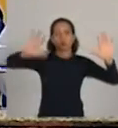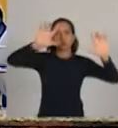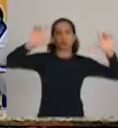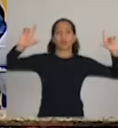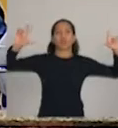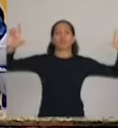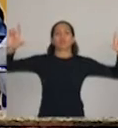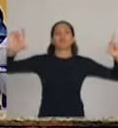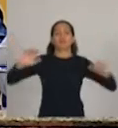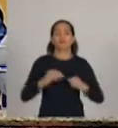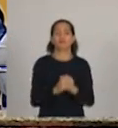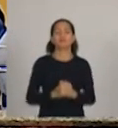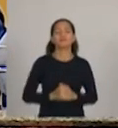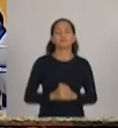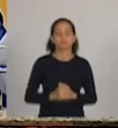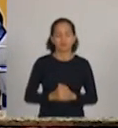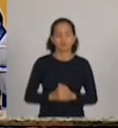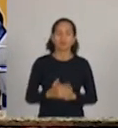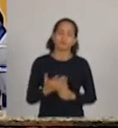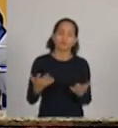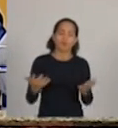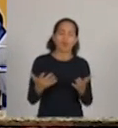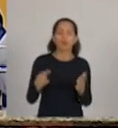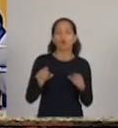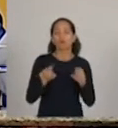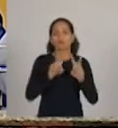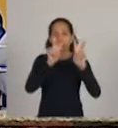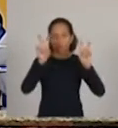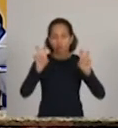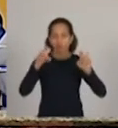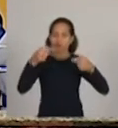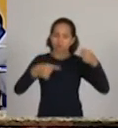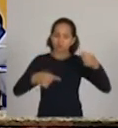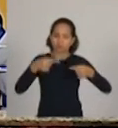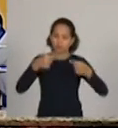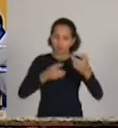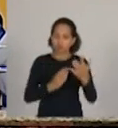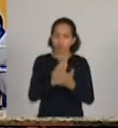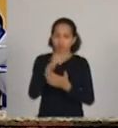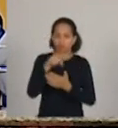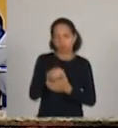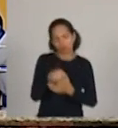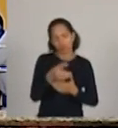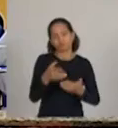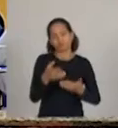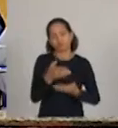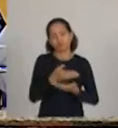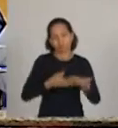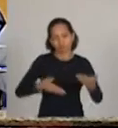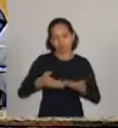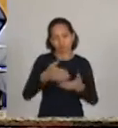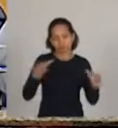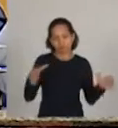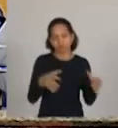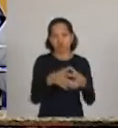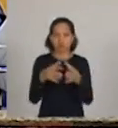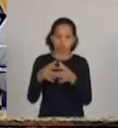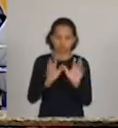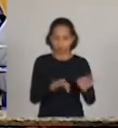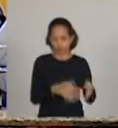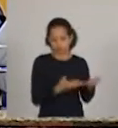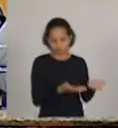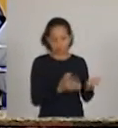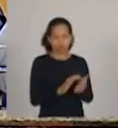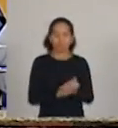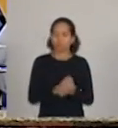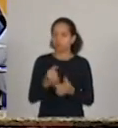se manifestando. Nesse momento, coloca a matéria em discussão, tendo sido aprovada nas comissões reunidas e agora, por fim, na Comissão de Ciência e Tecnologia.